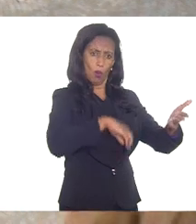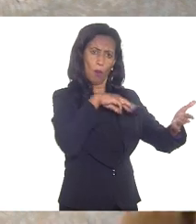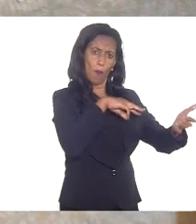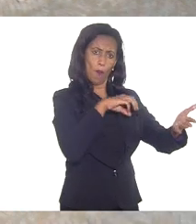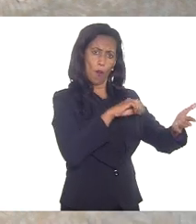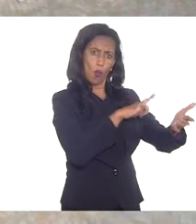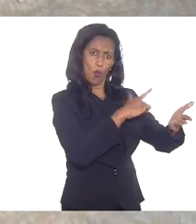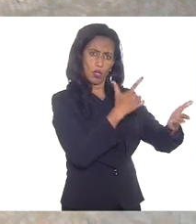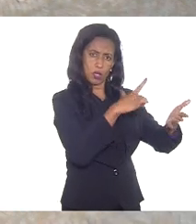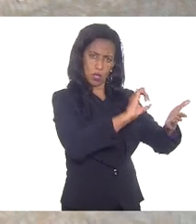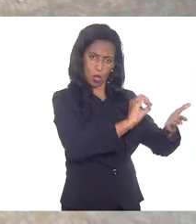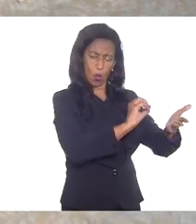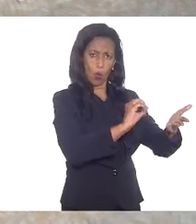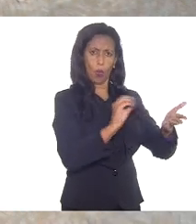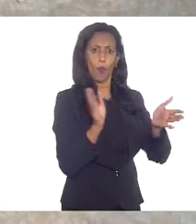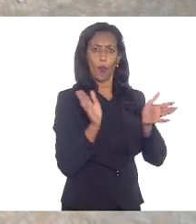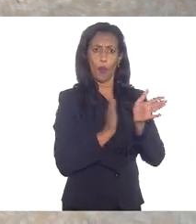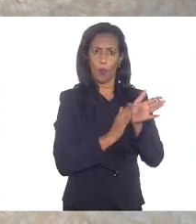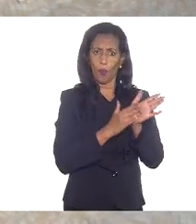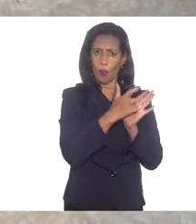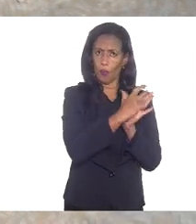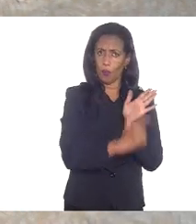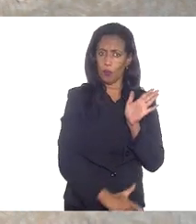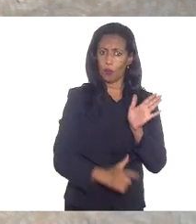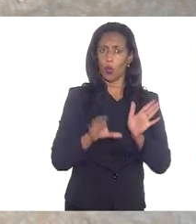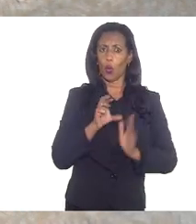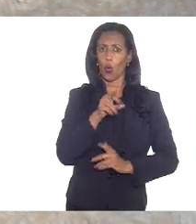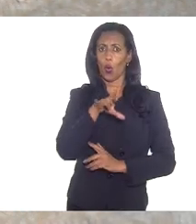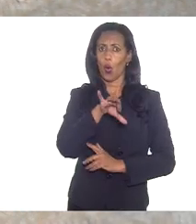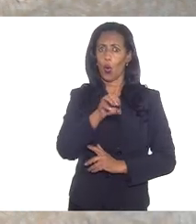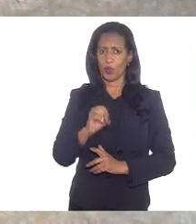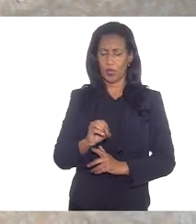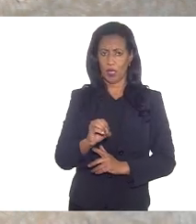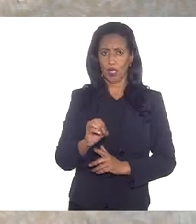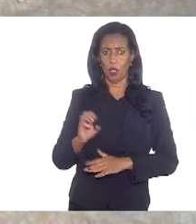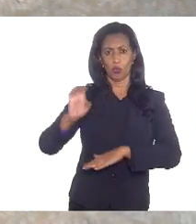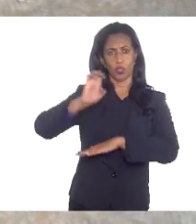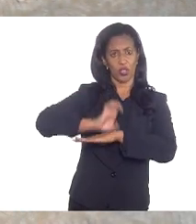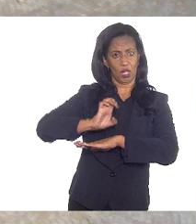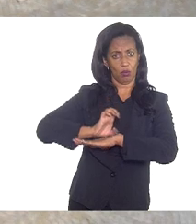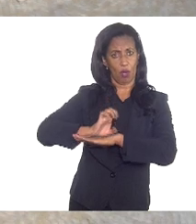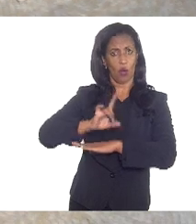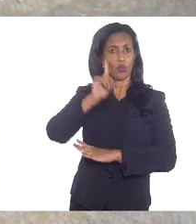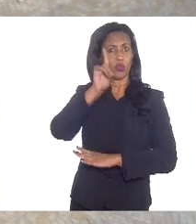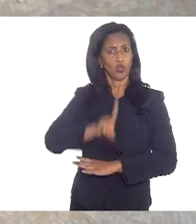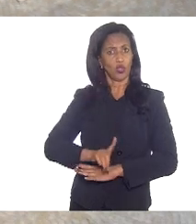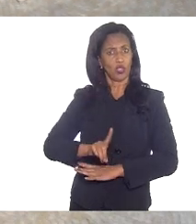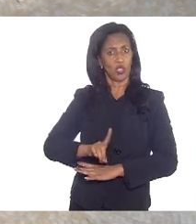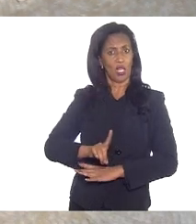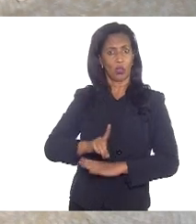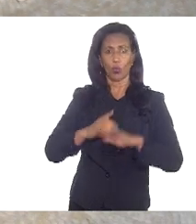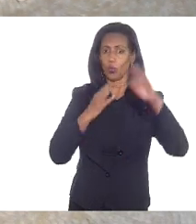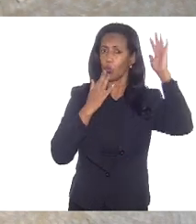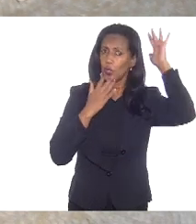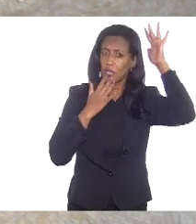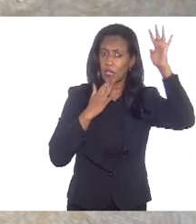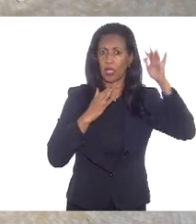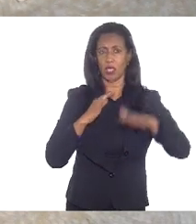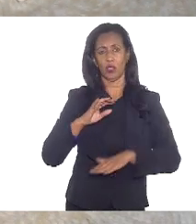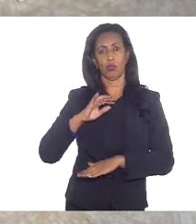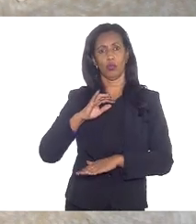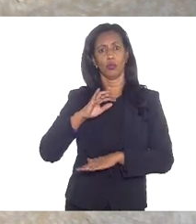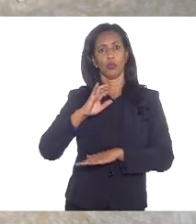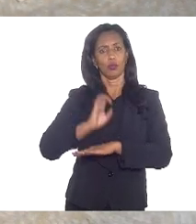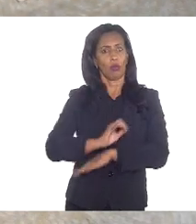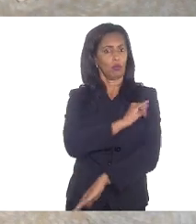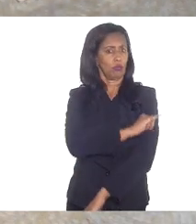uma nota pública de repúdio do Conselho Estadual dos Direitos dos Indígenas do Rio de Janeiro,